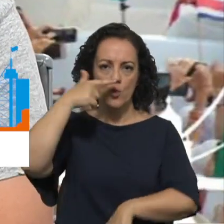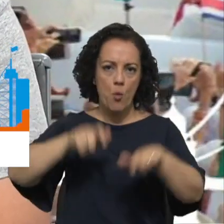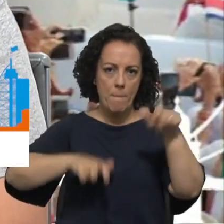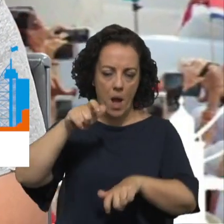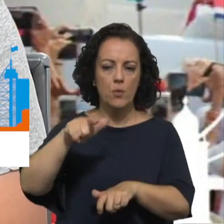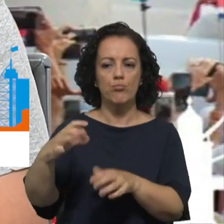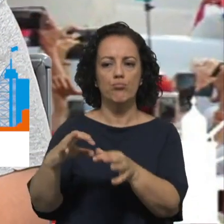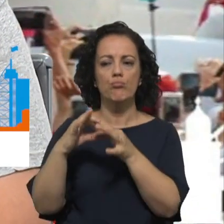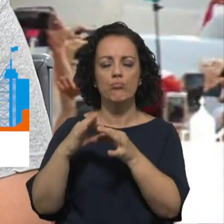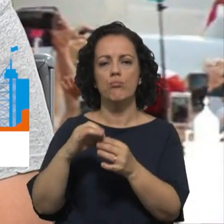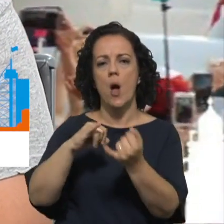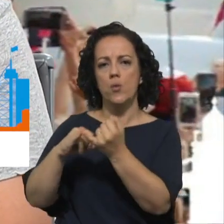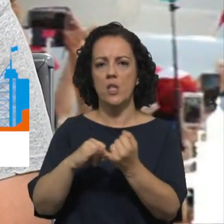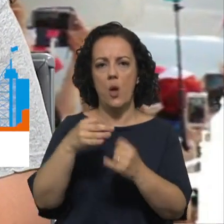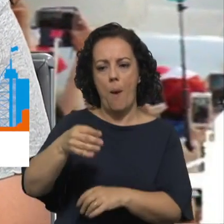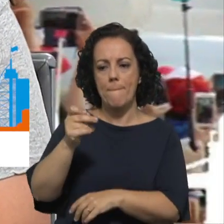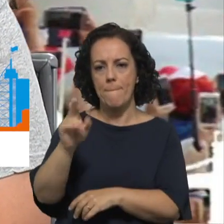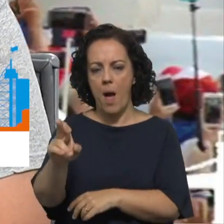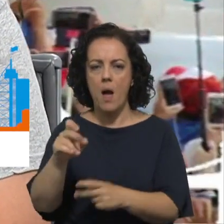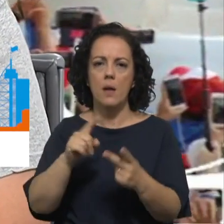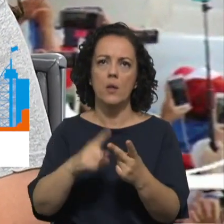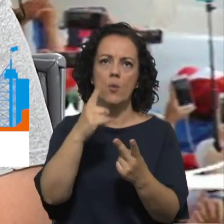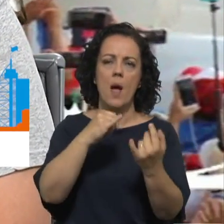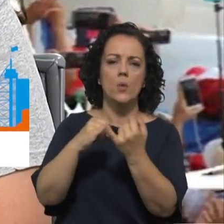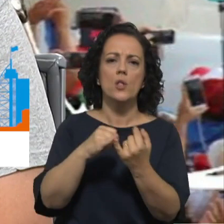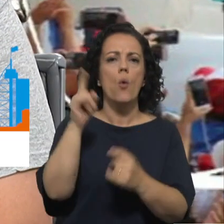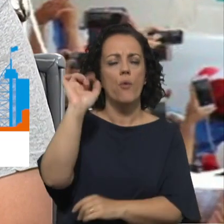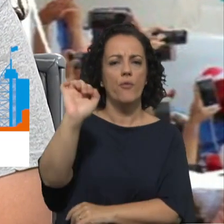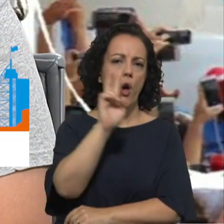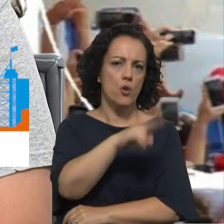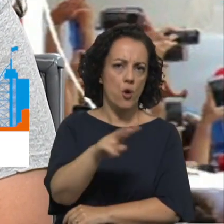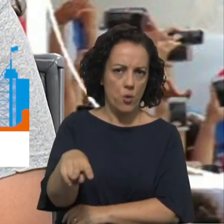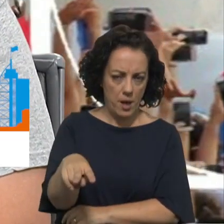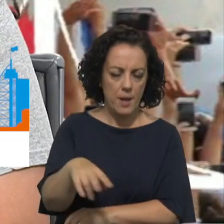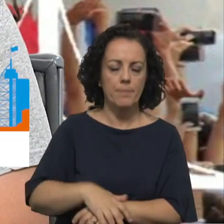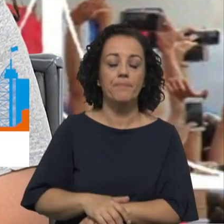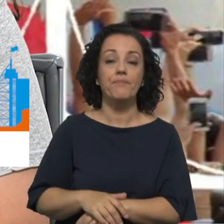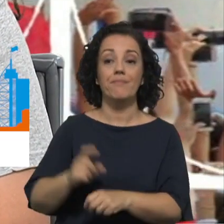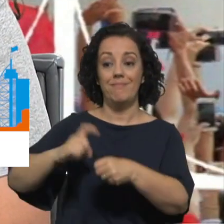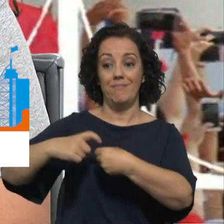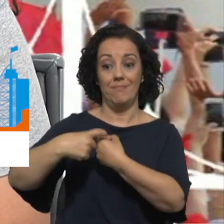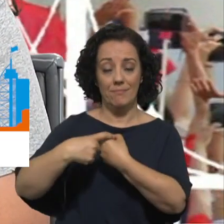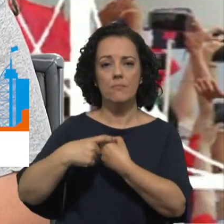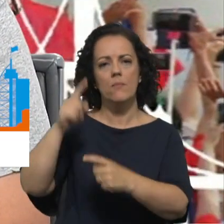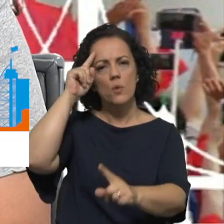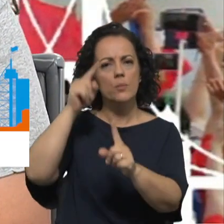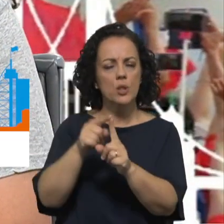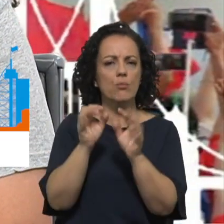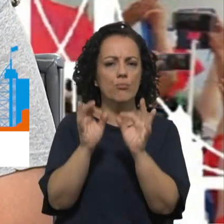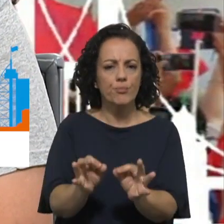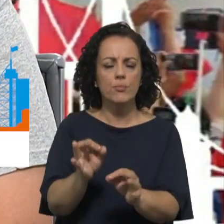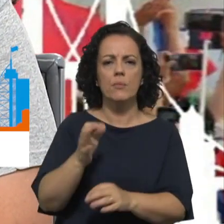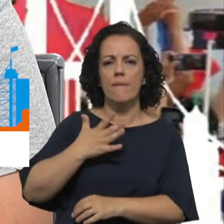com a ONG PAR e a Norsense, uma organização norueguesa, em que, no fundo, o que pretendemos foi exatamente